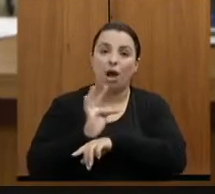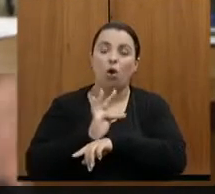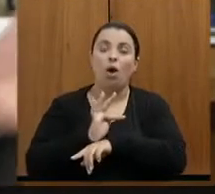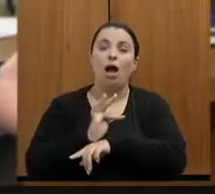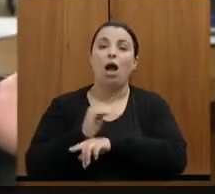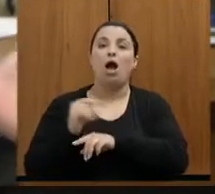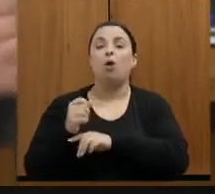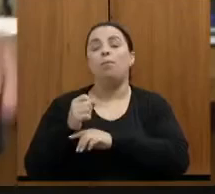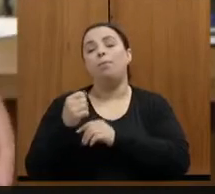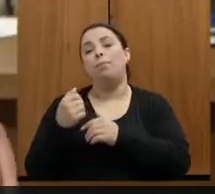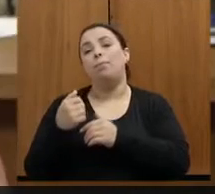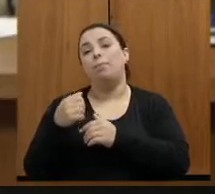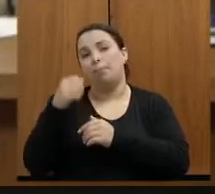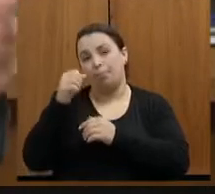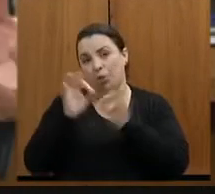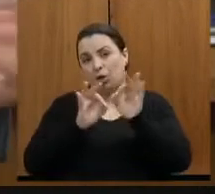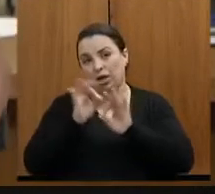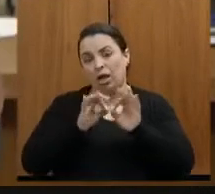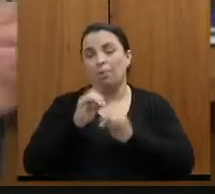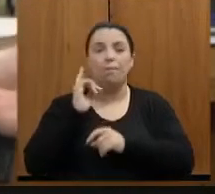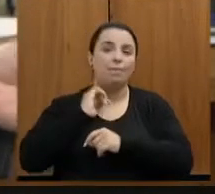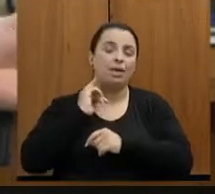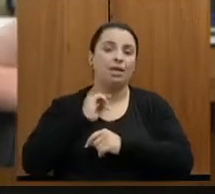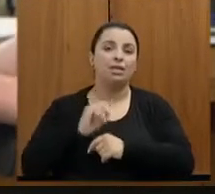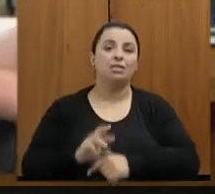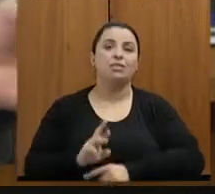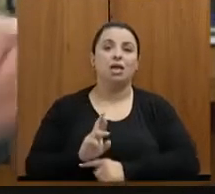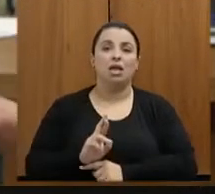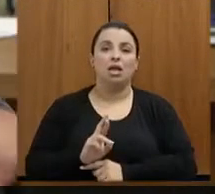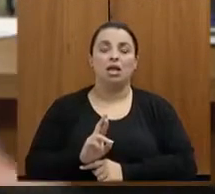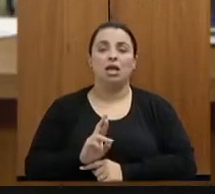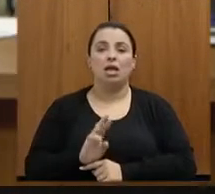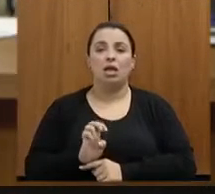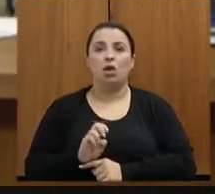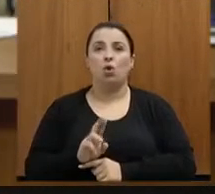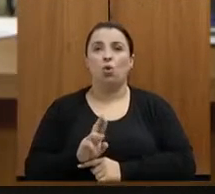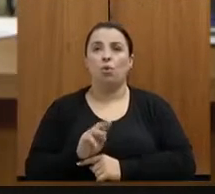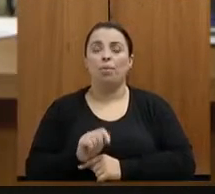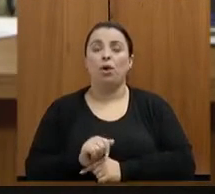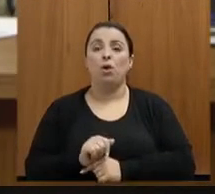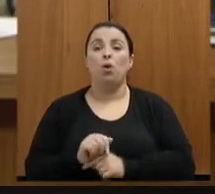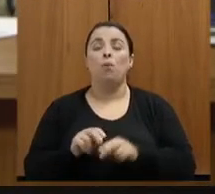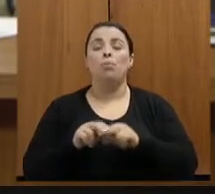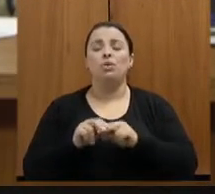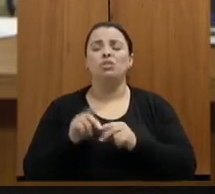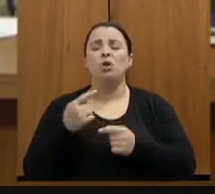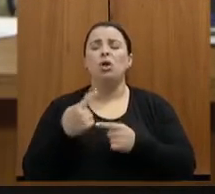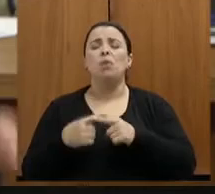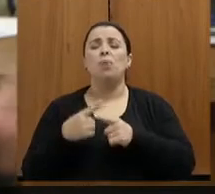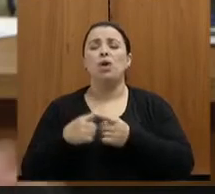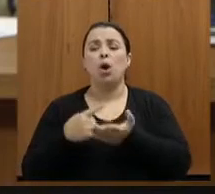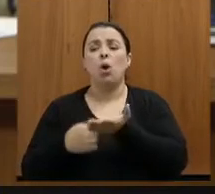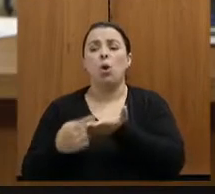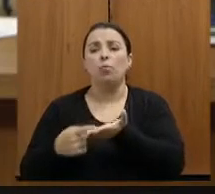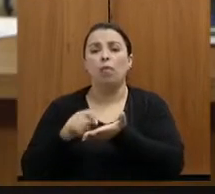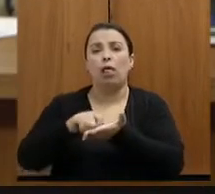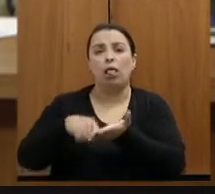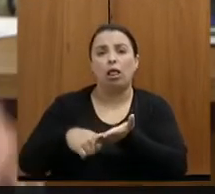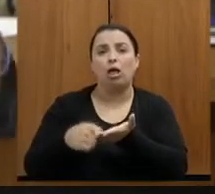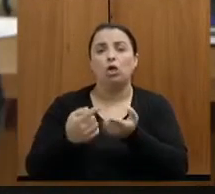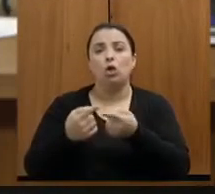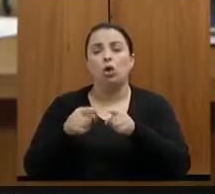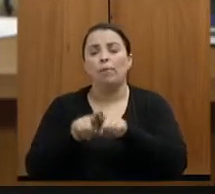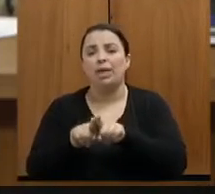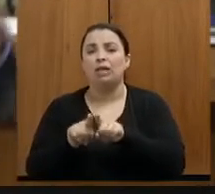E por que é um termo de cooperação? Porque, até então, não trabalhamos com transferência de recursos. Então, não há nenhum tipo de